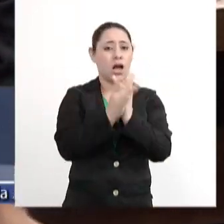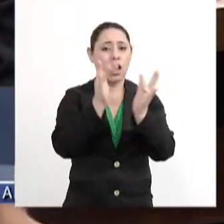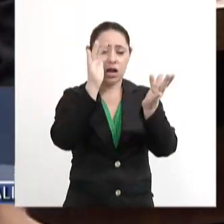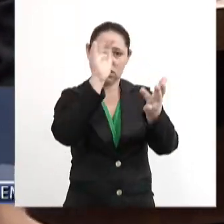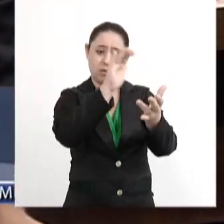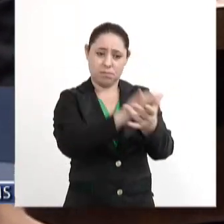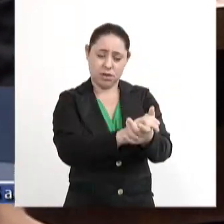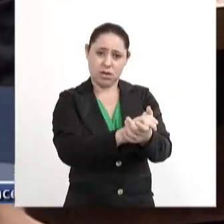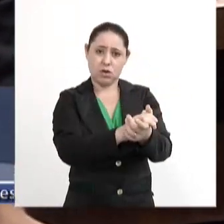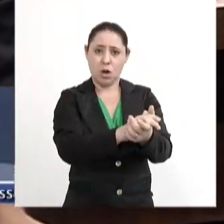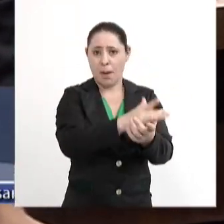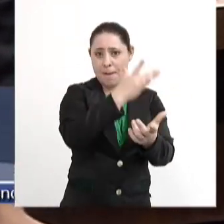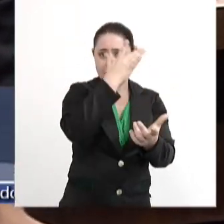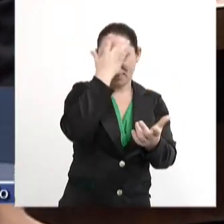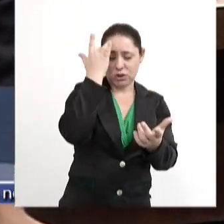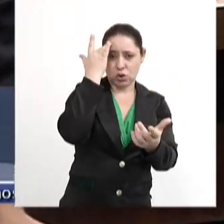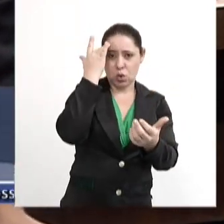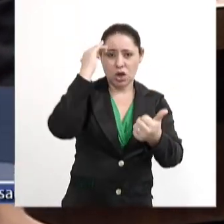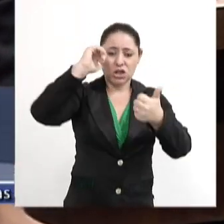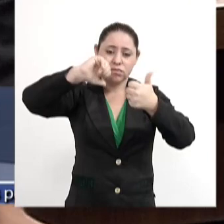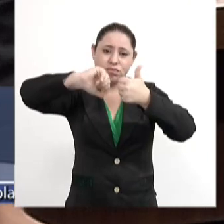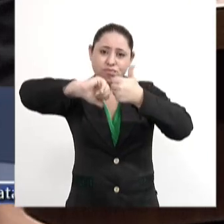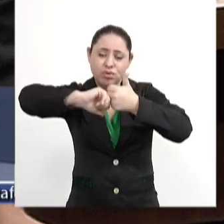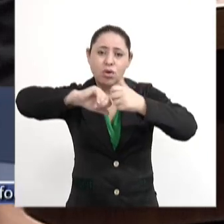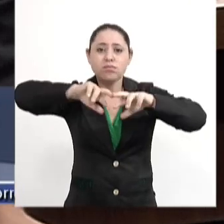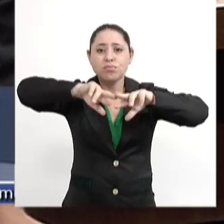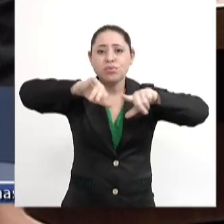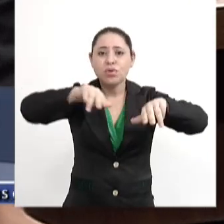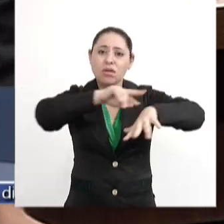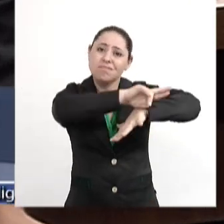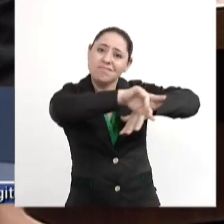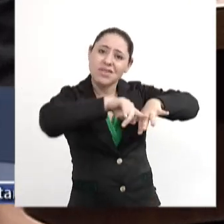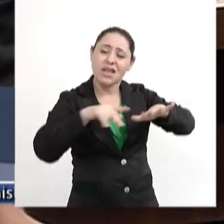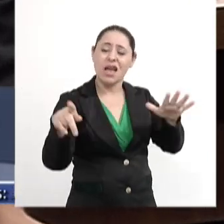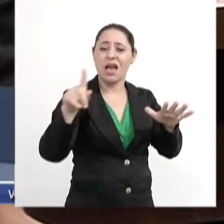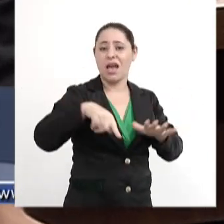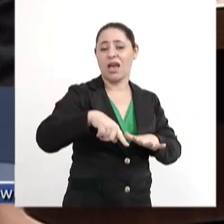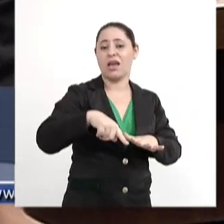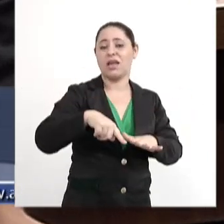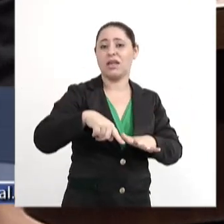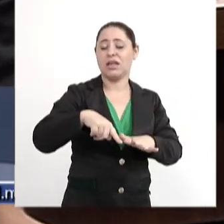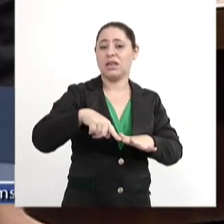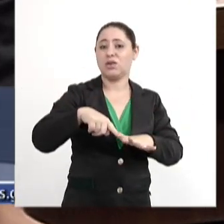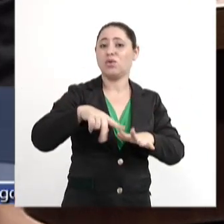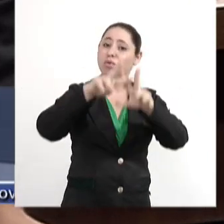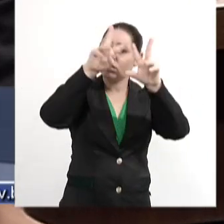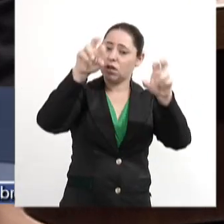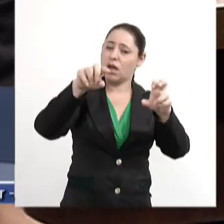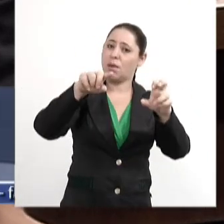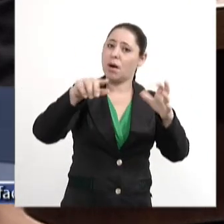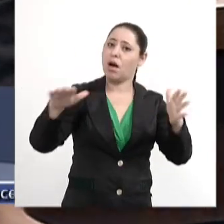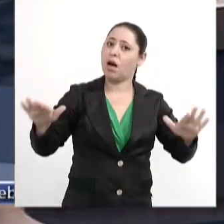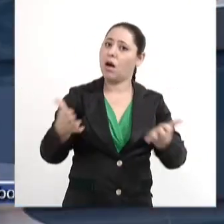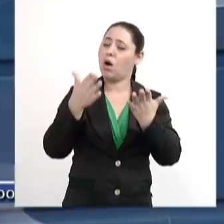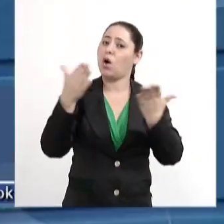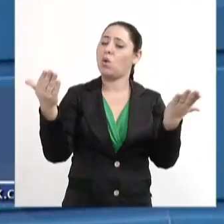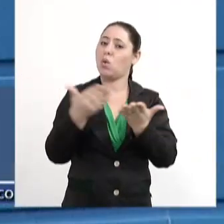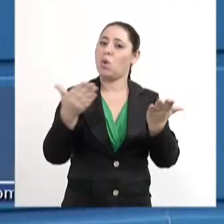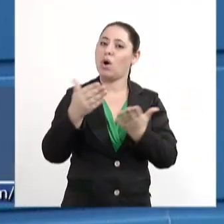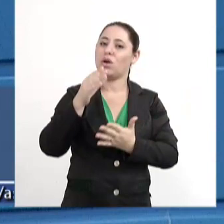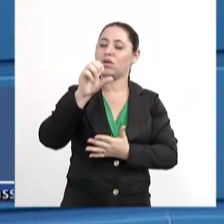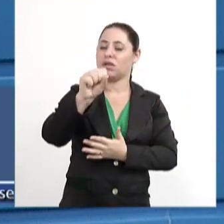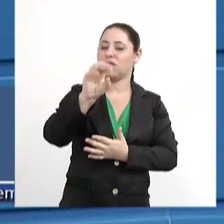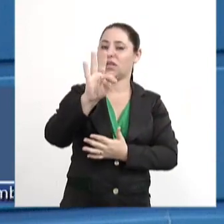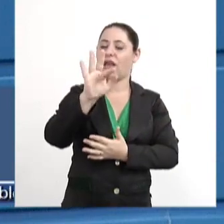a questão de gênero, é um tema que está palpitante. O STF tem, como diz o outro, tem colocado a mão